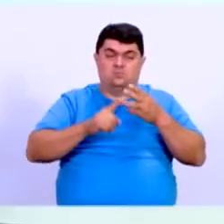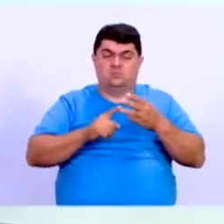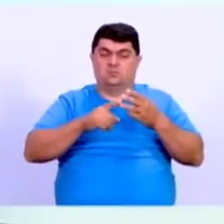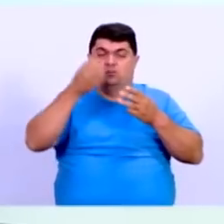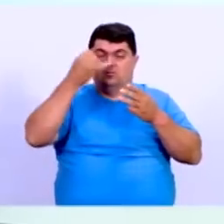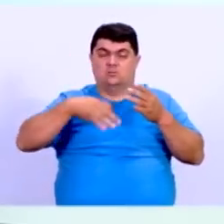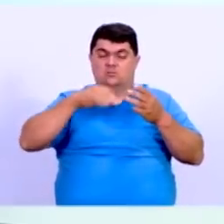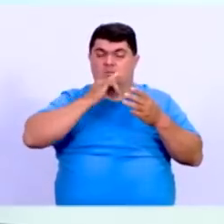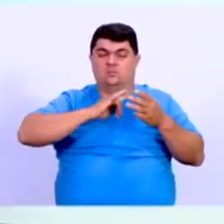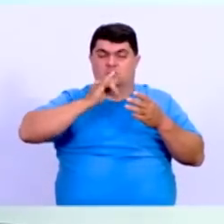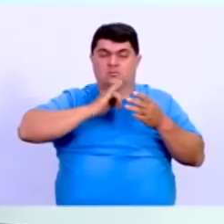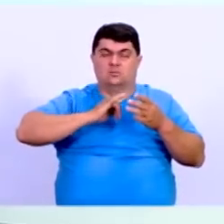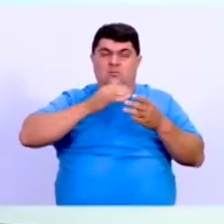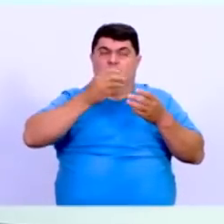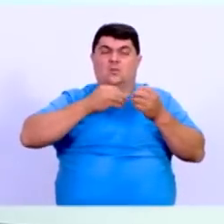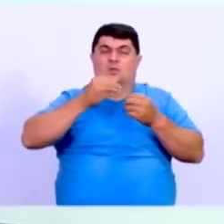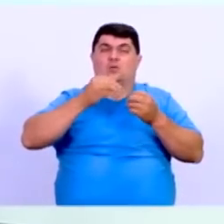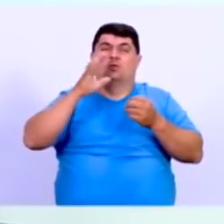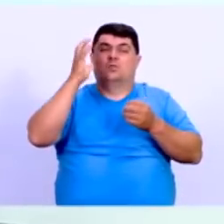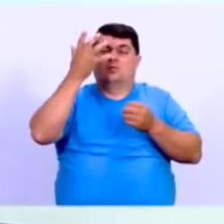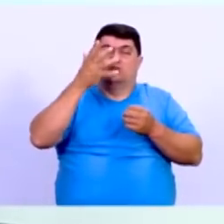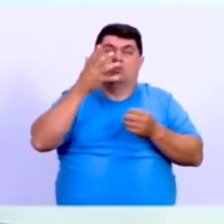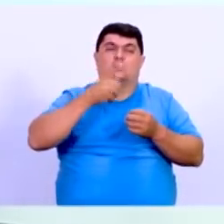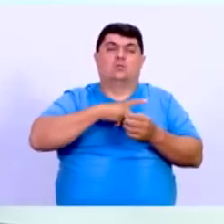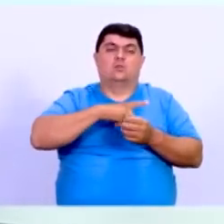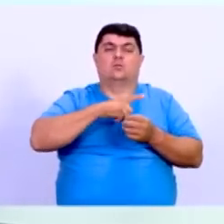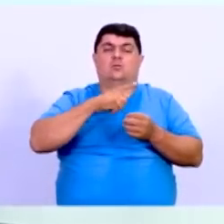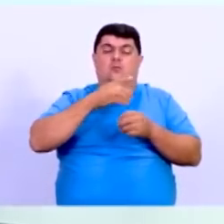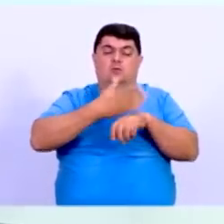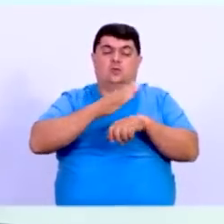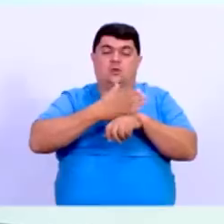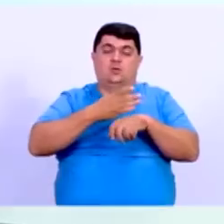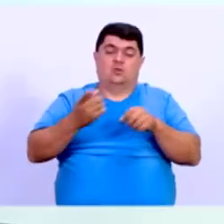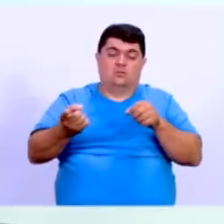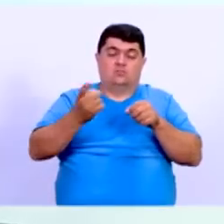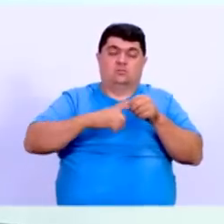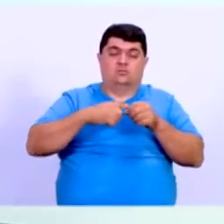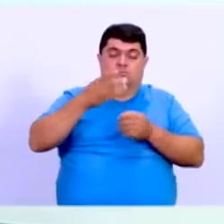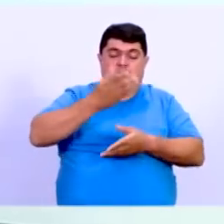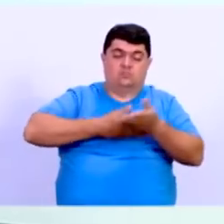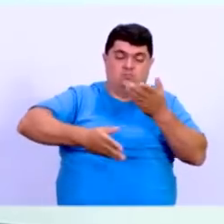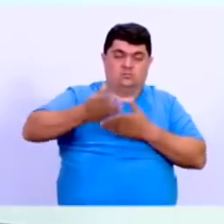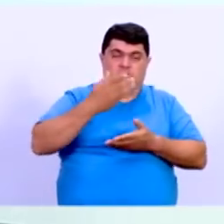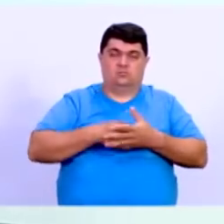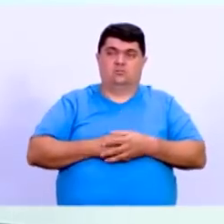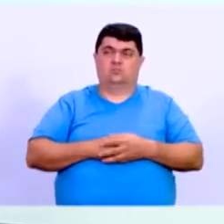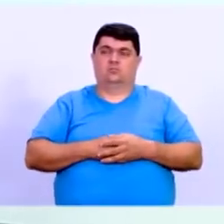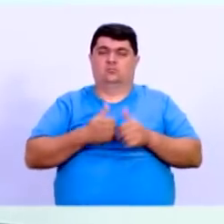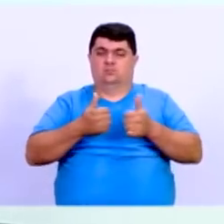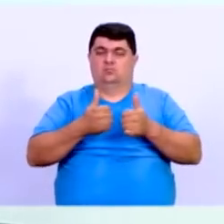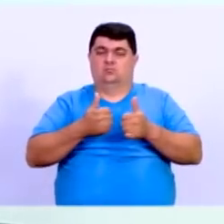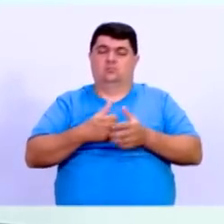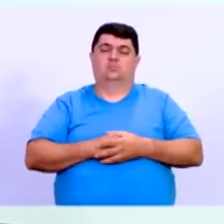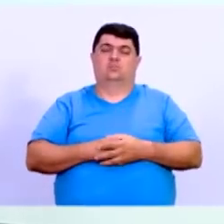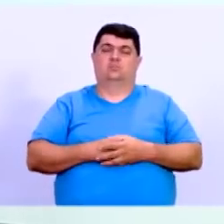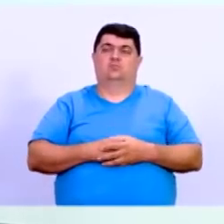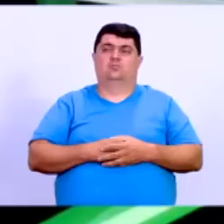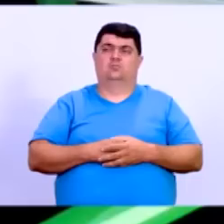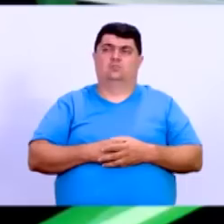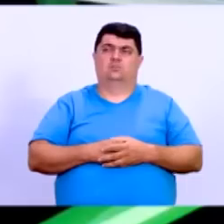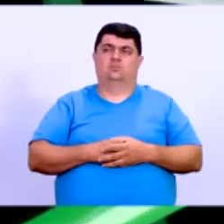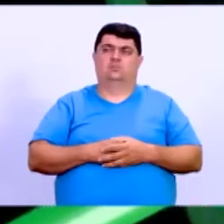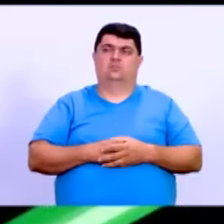e explicar como ocorre essa comunicação, tá? Atividade para daqui a pouco a gente fazer uma interação bacana, pessoal. Valeu, hein?